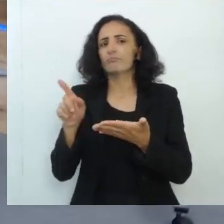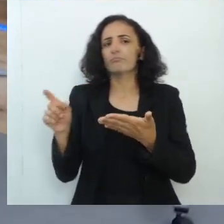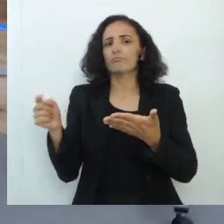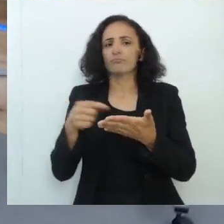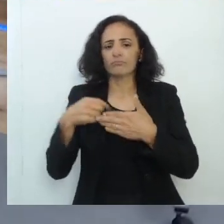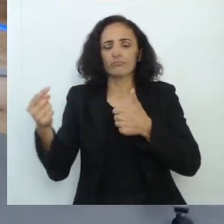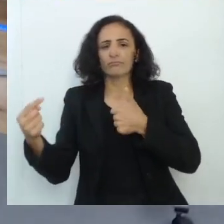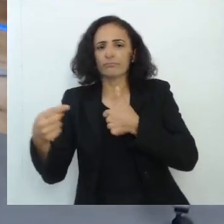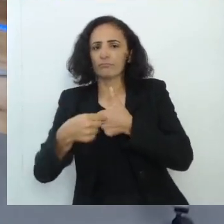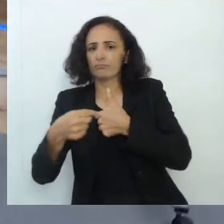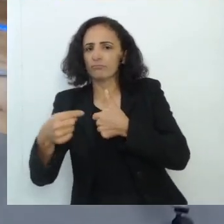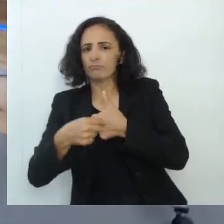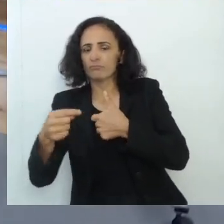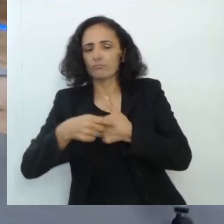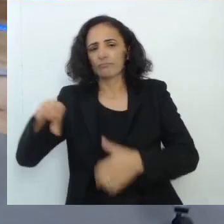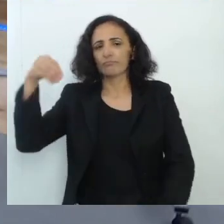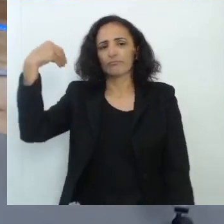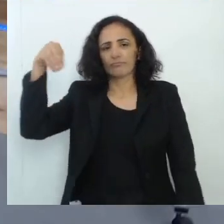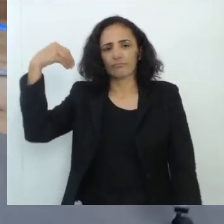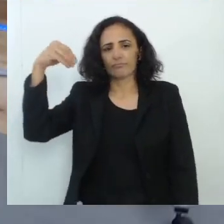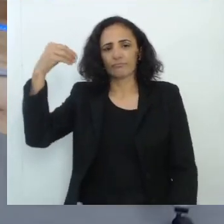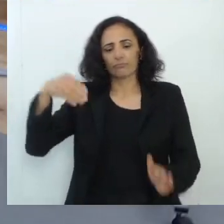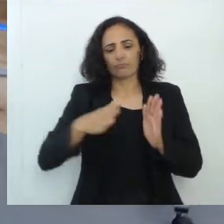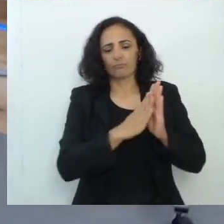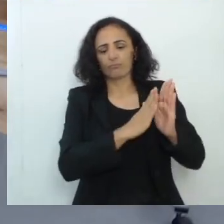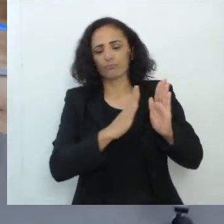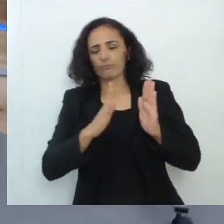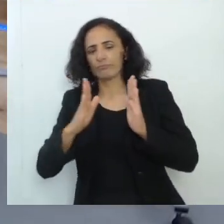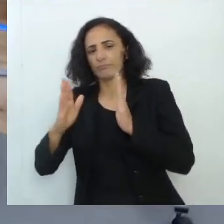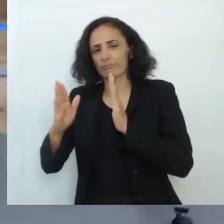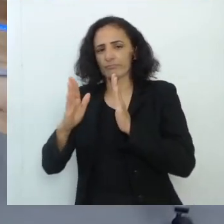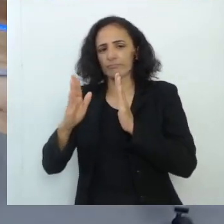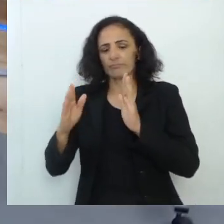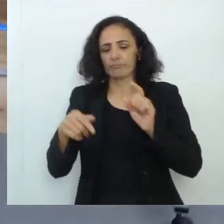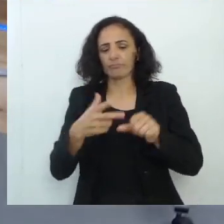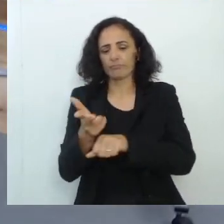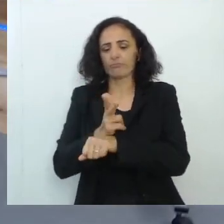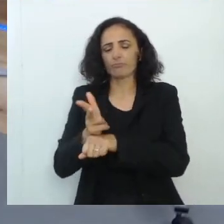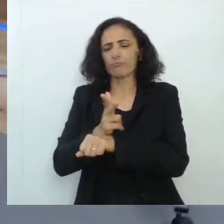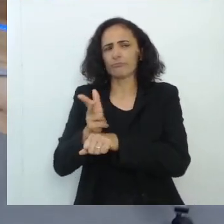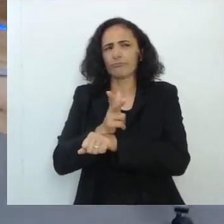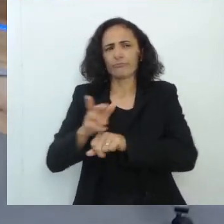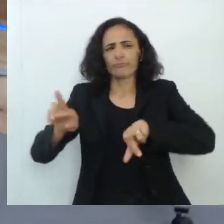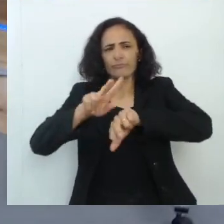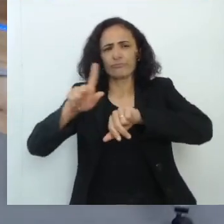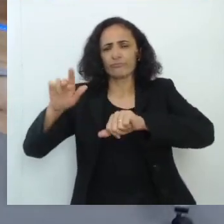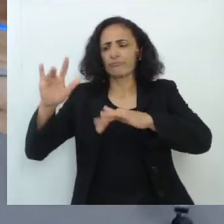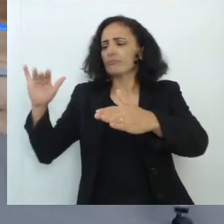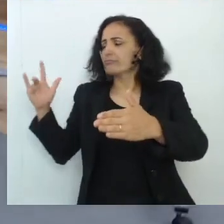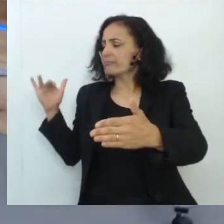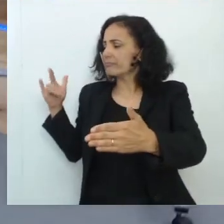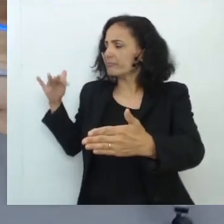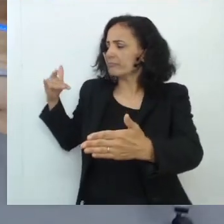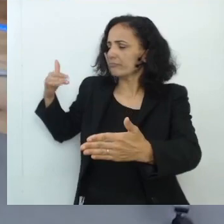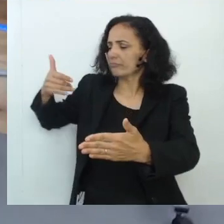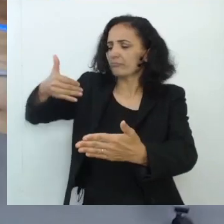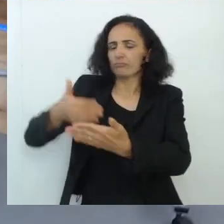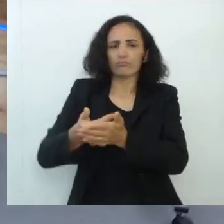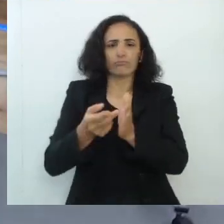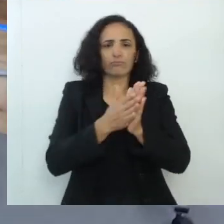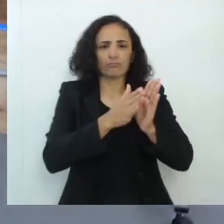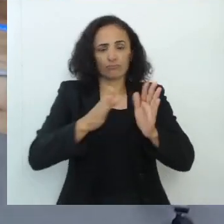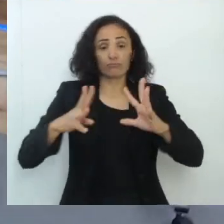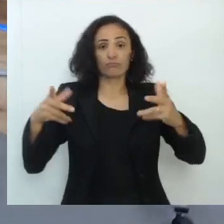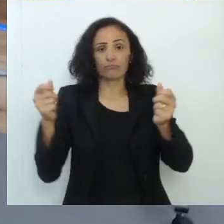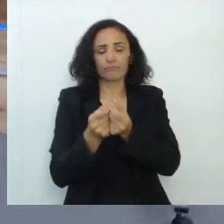sininho, usa a aba vídeo, a aba vídeos desse canal, porque lá tem todas as aulas que já rolou nesse projeto massa aqui, tá?